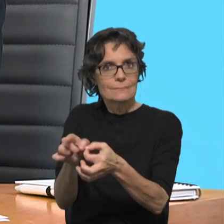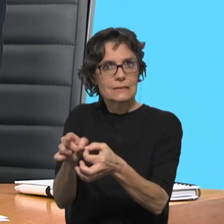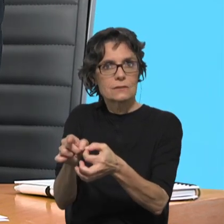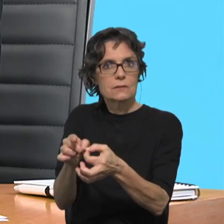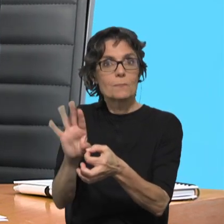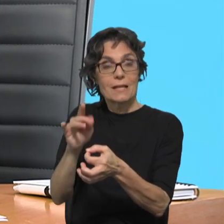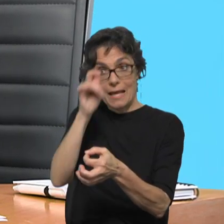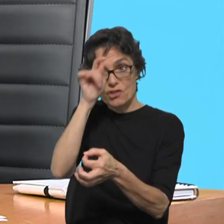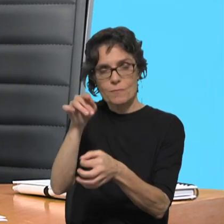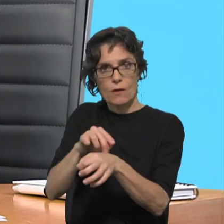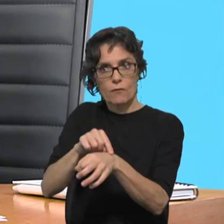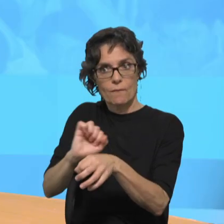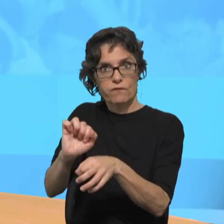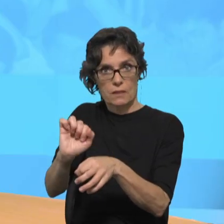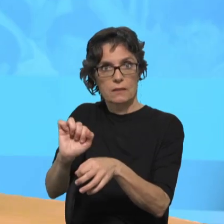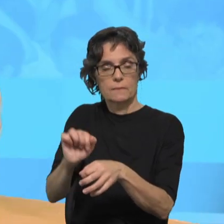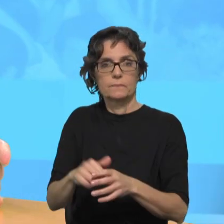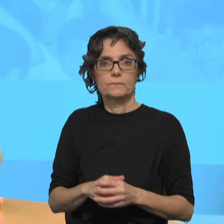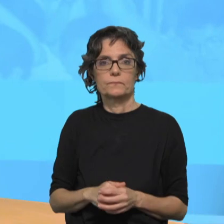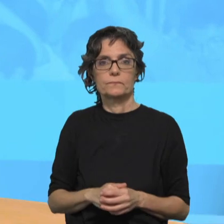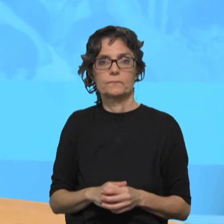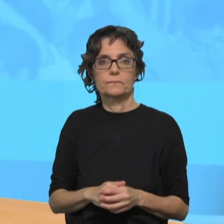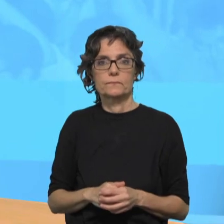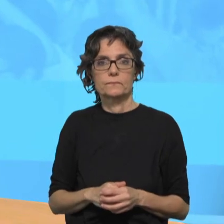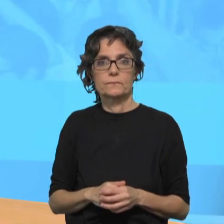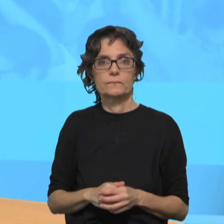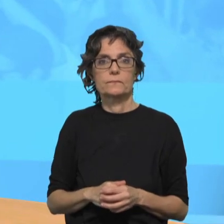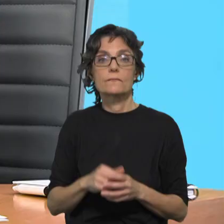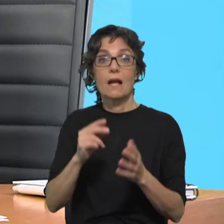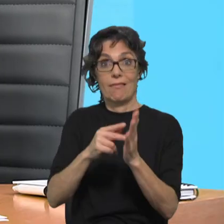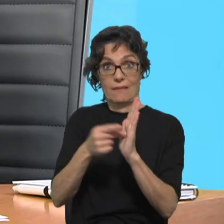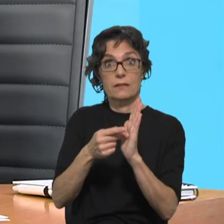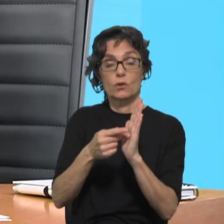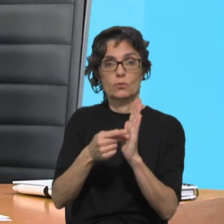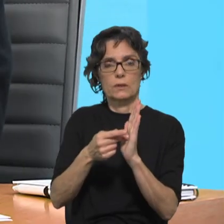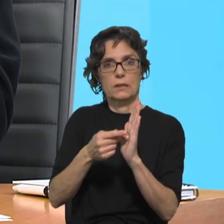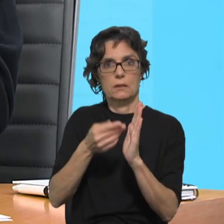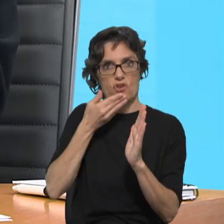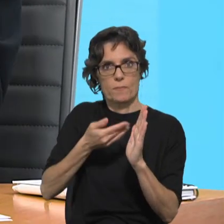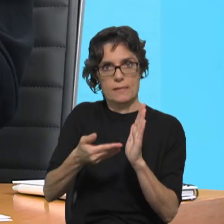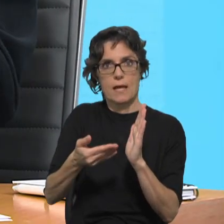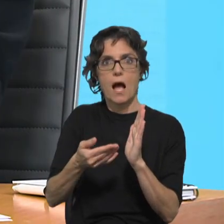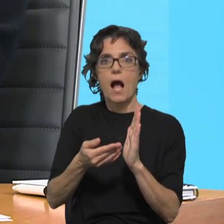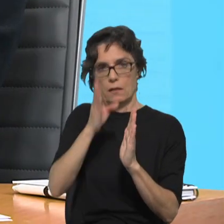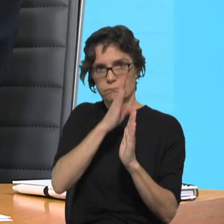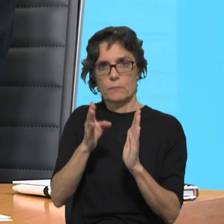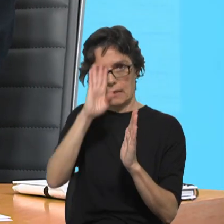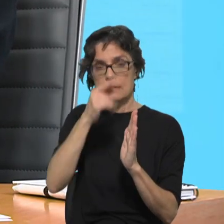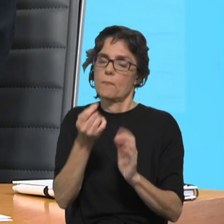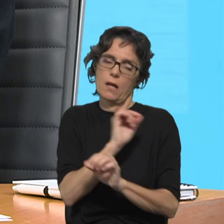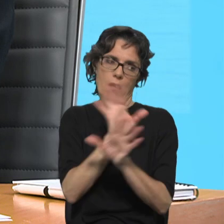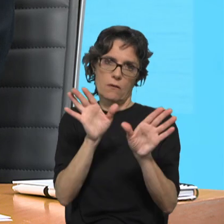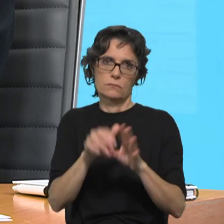que respeitar o seu tempo, como eu disse atrás. Passando, de facto, a técnicos especializados e habituados a esta Sem dúvida, a esta sem escuta. dúvida, sem